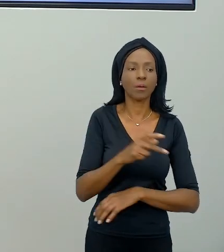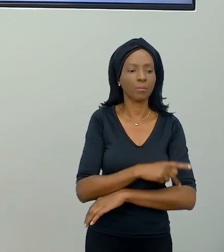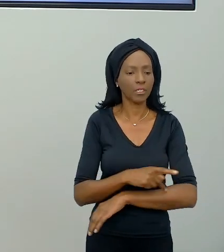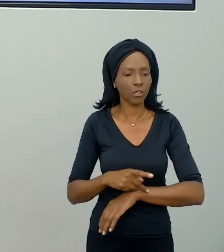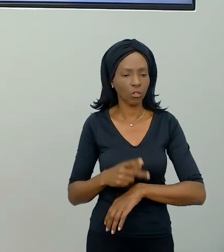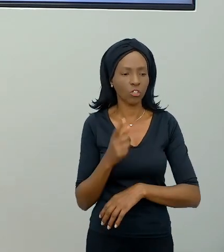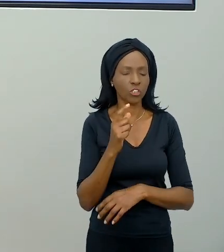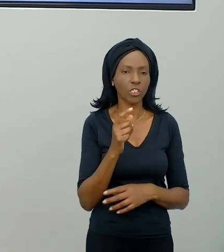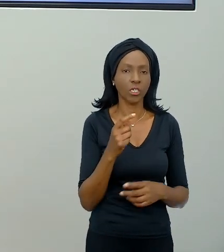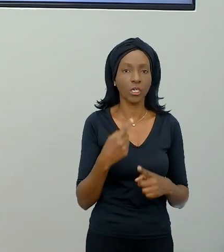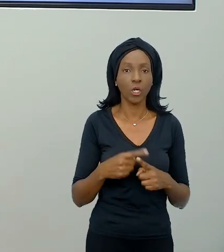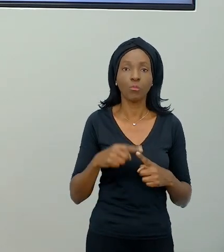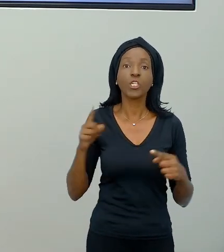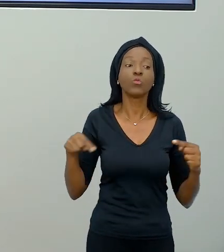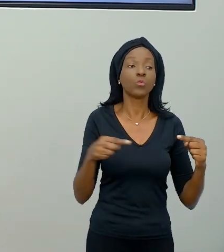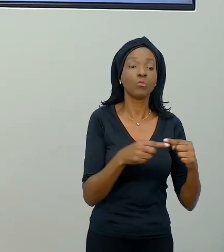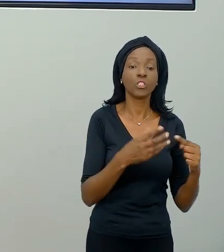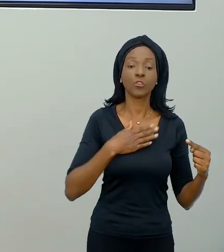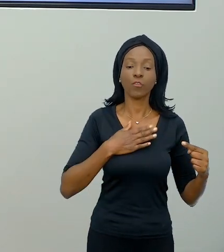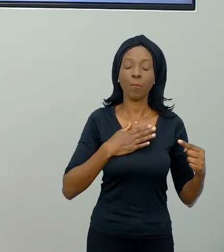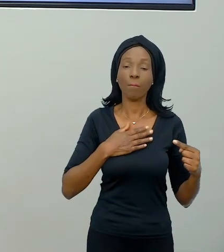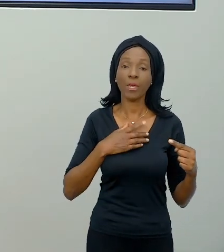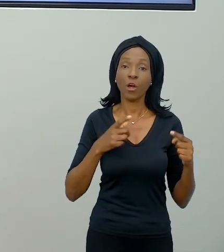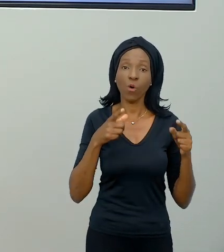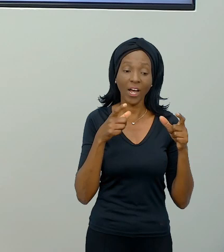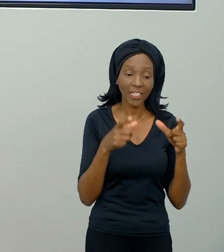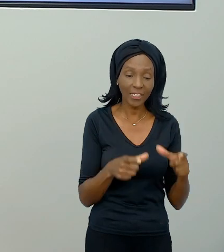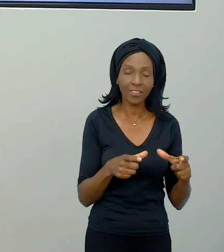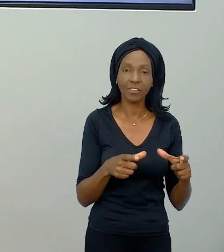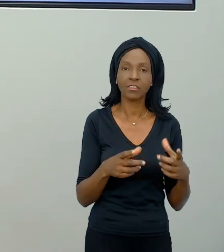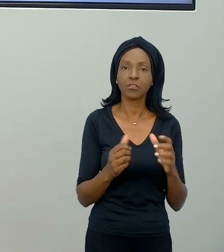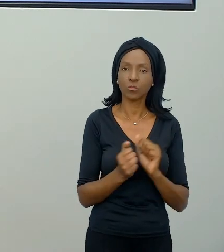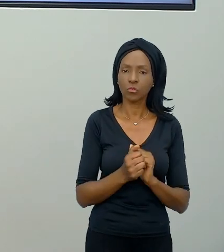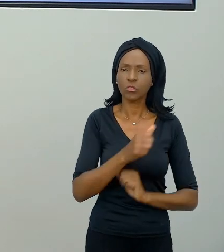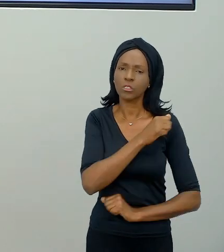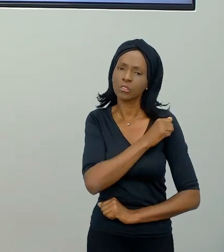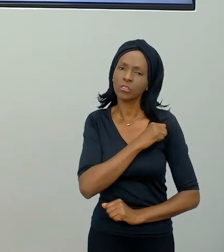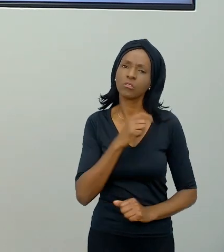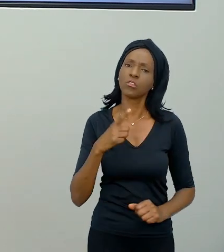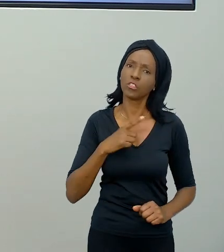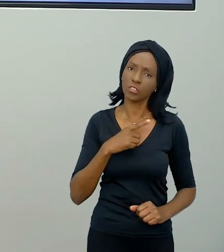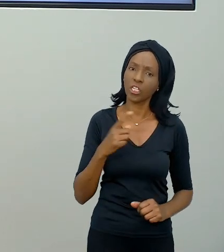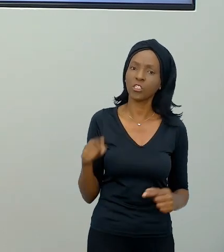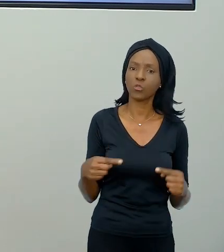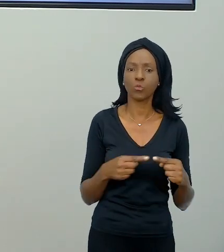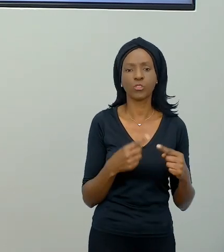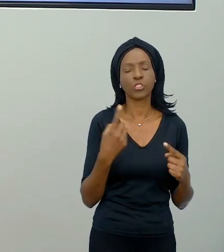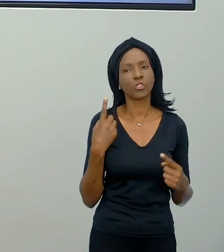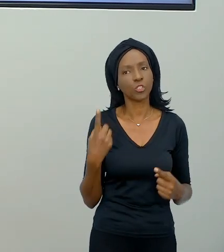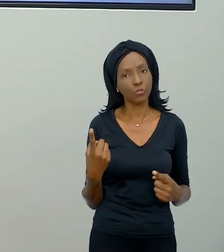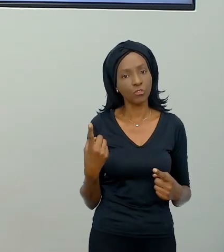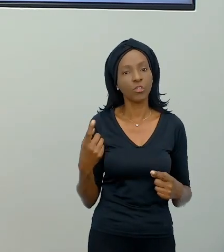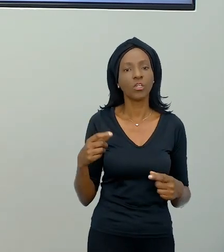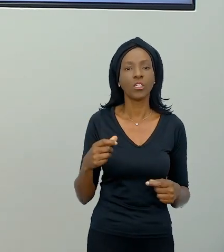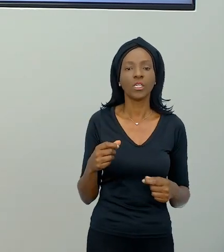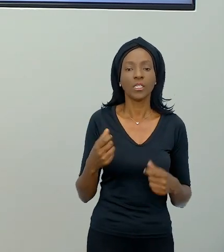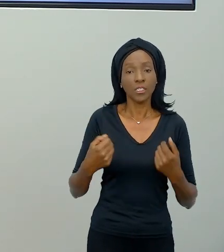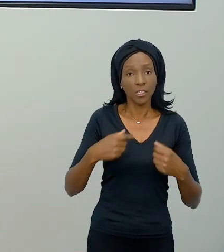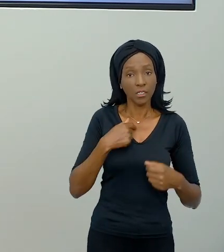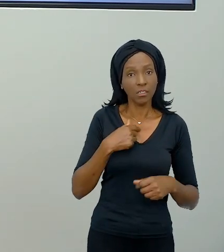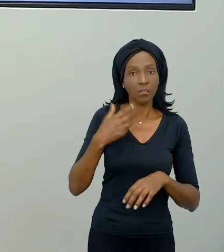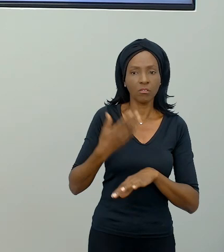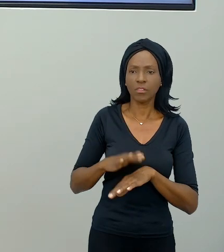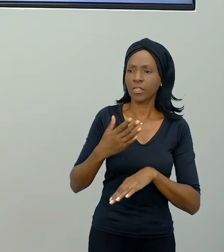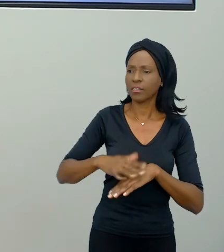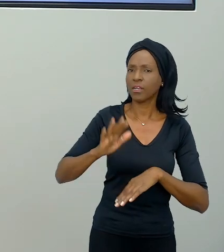tenho objetivos naquela situação de aprendizagem e eu tenho objetivos frente às habilidades que eu preciso desenvolver.